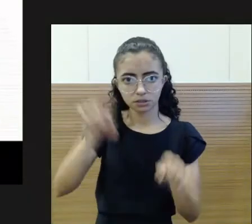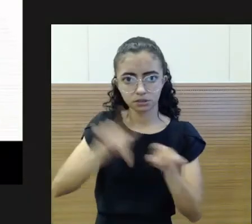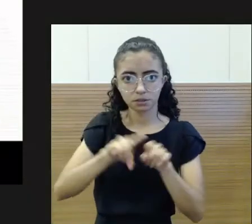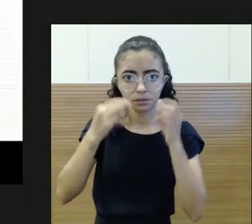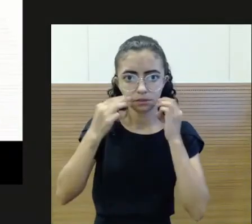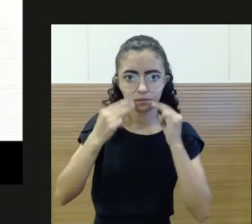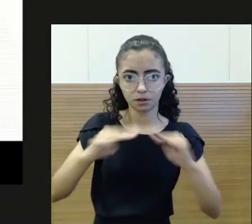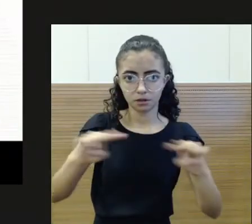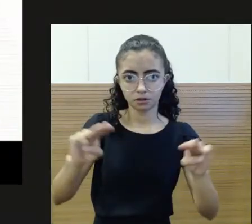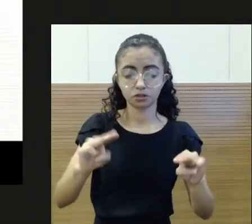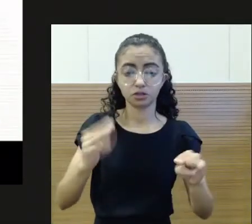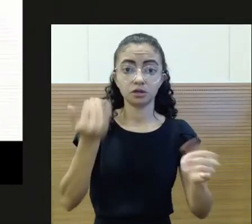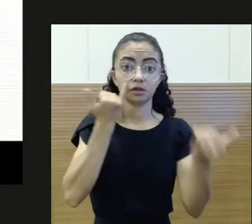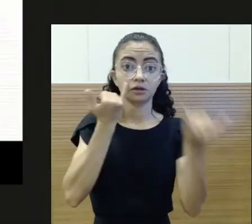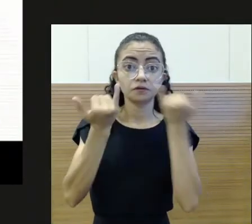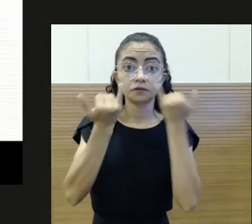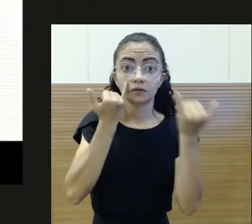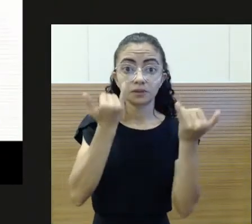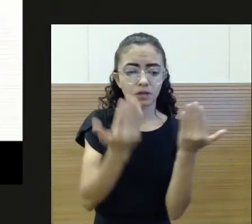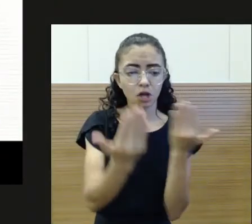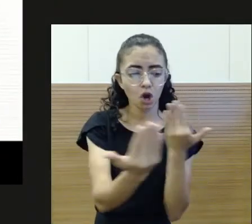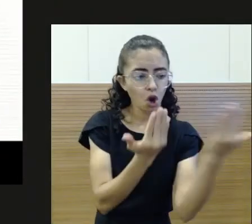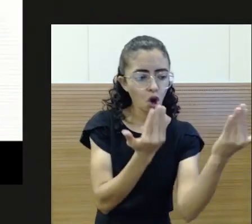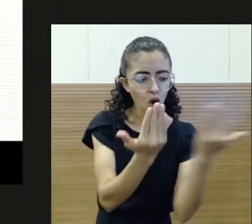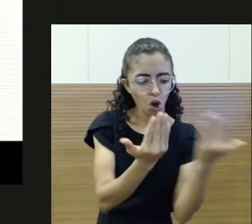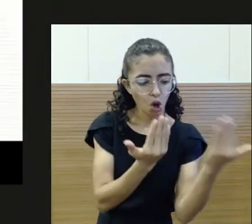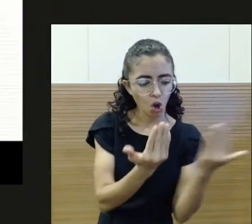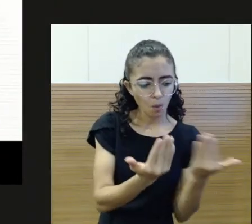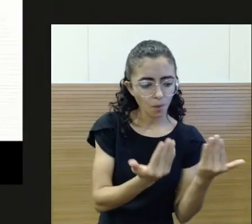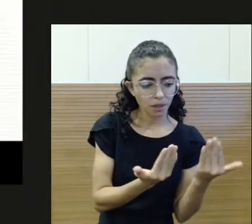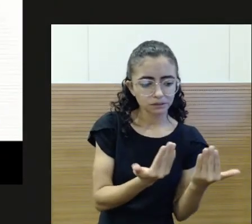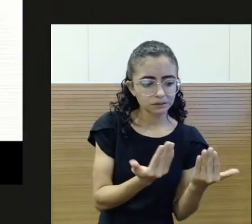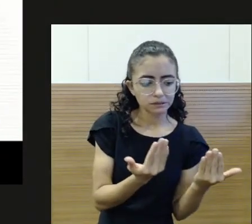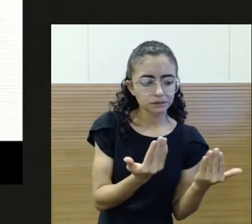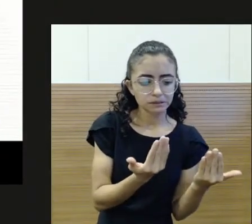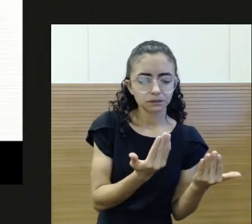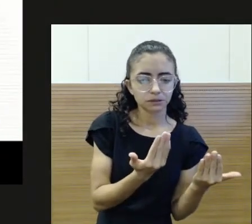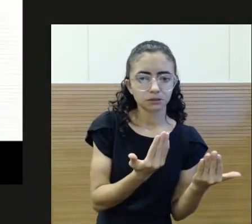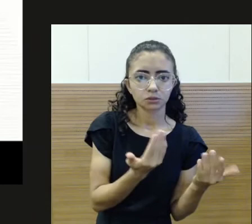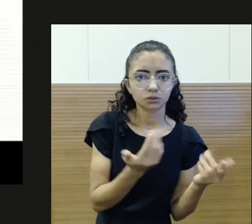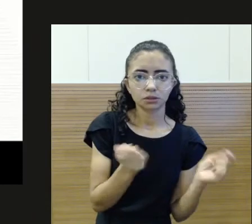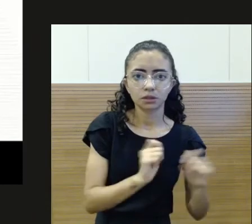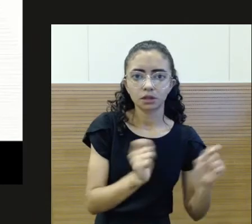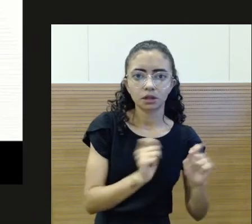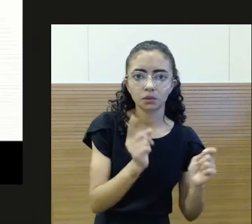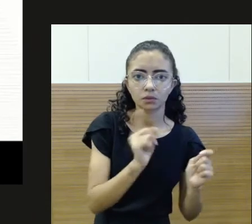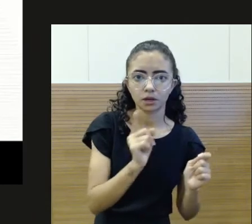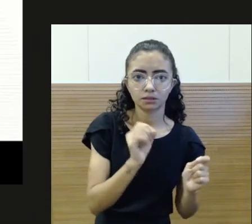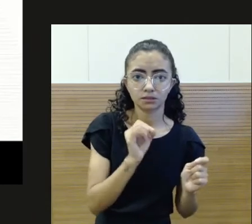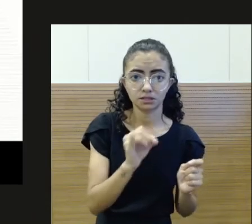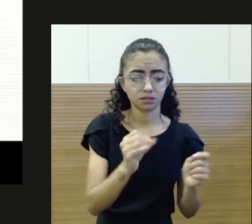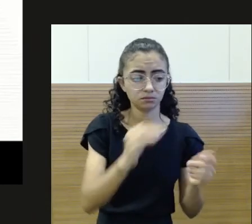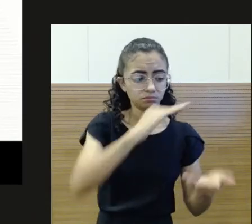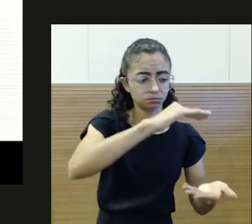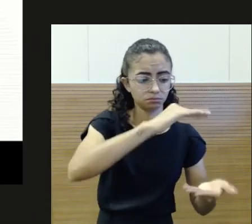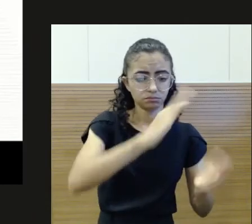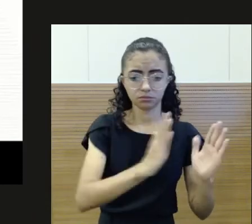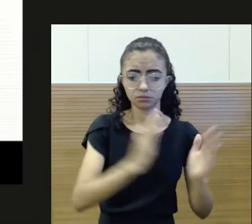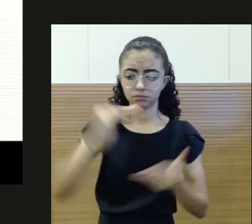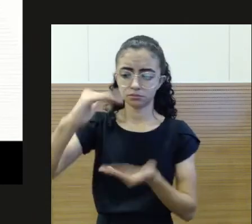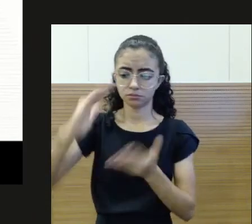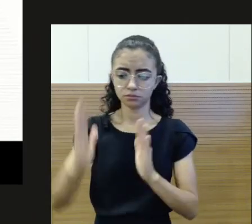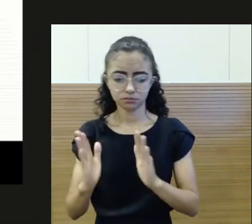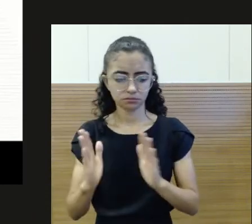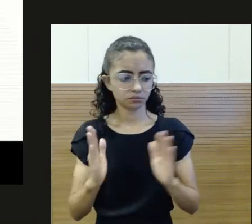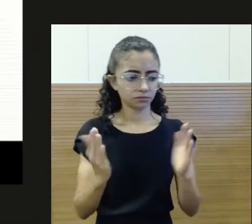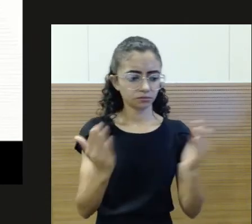que não são comparáveis tendem a ser abstraídas pelo consumidor. Então, se o consumidor olha dois produtos que têm porções diferentes, números diferentes, ele